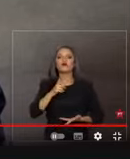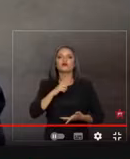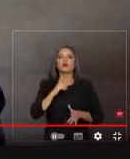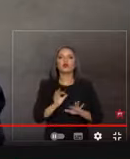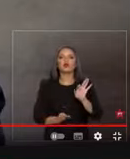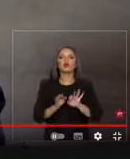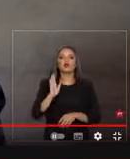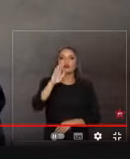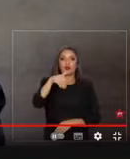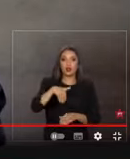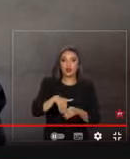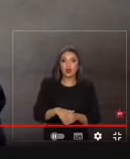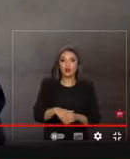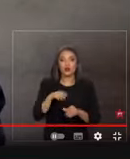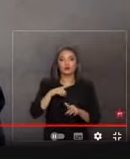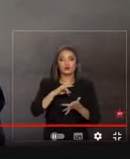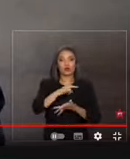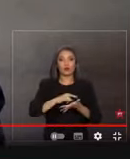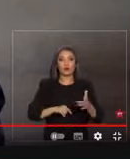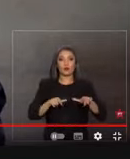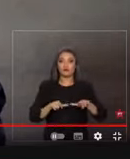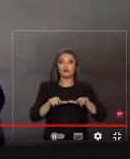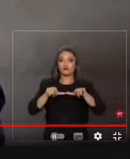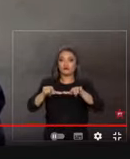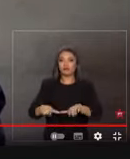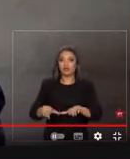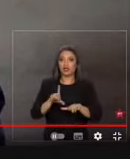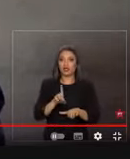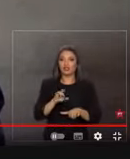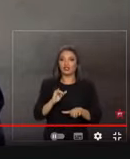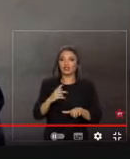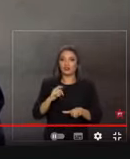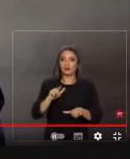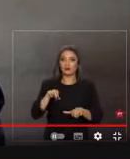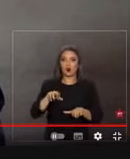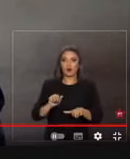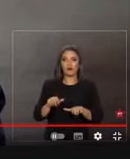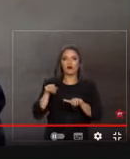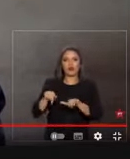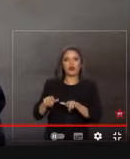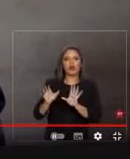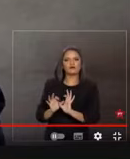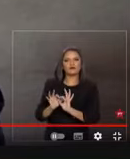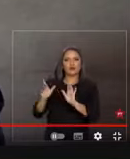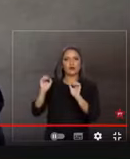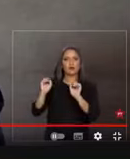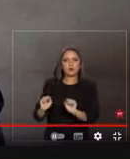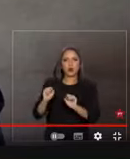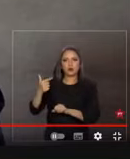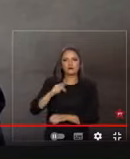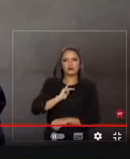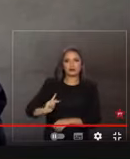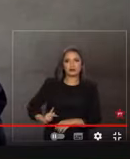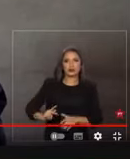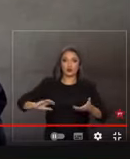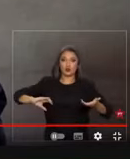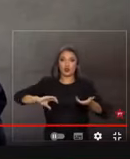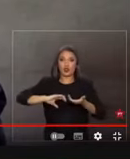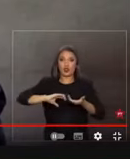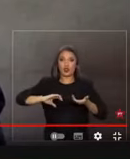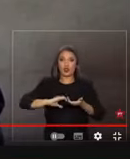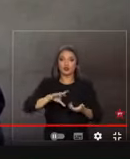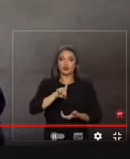a Justiça Eleitoral expediu-lhe este diploma, que o habilita à investidura no cargo perante o Congresso Nacional